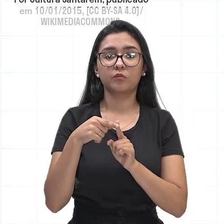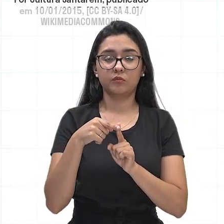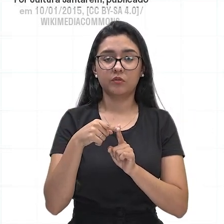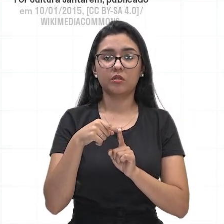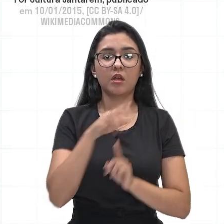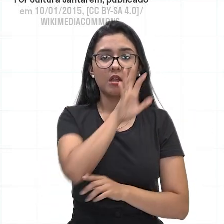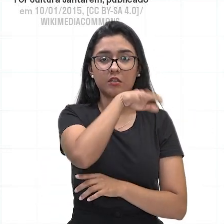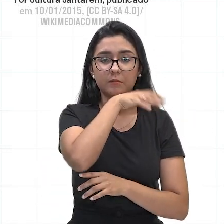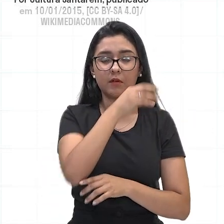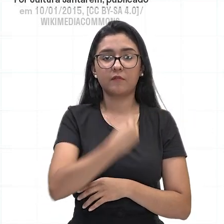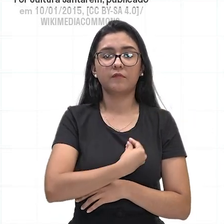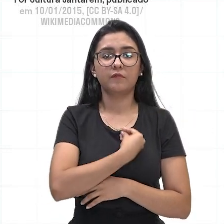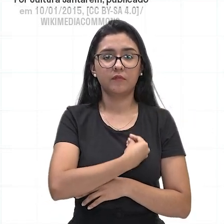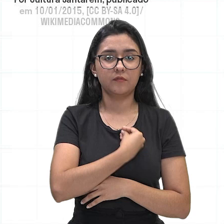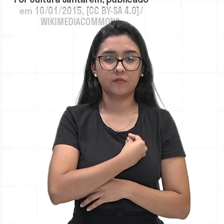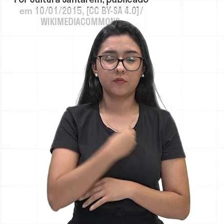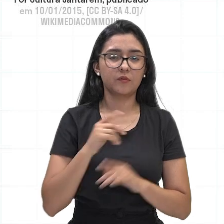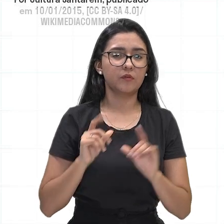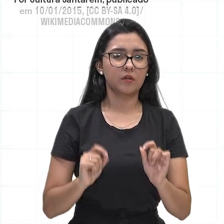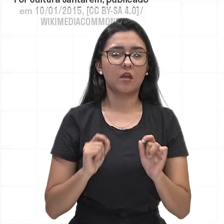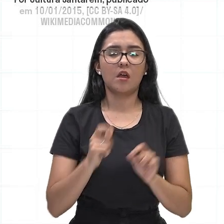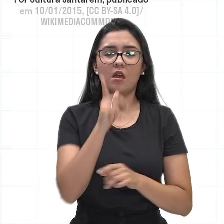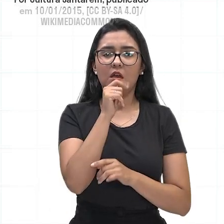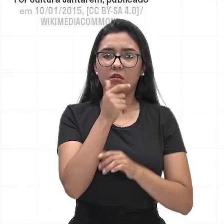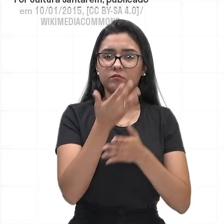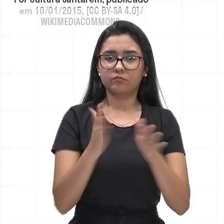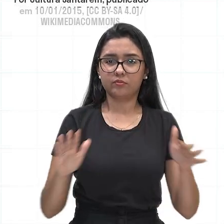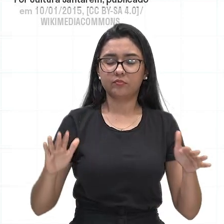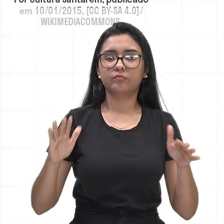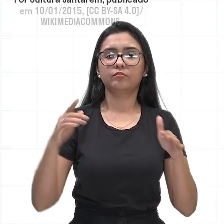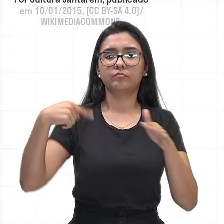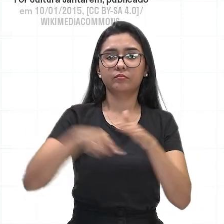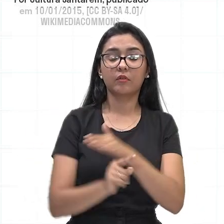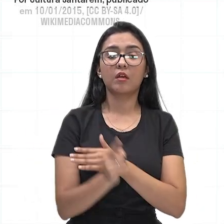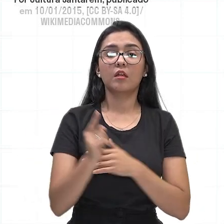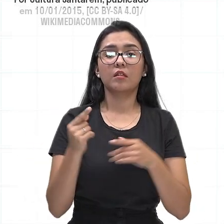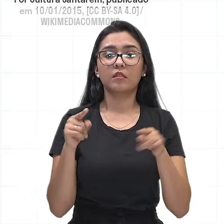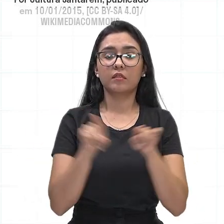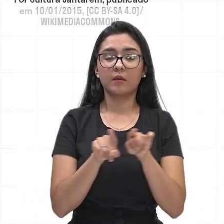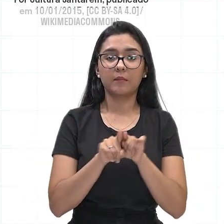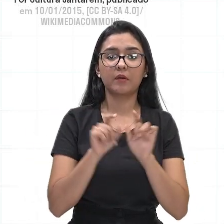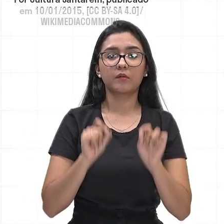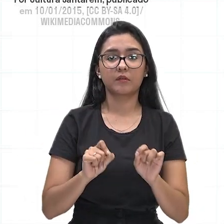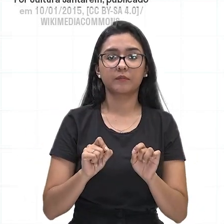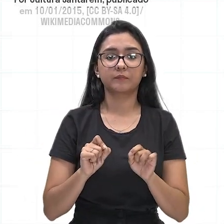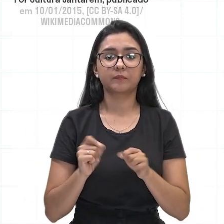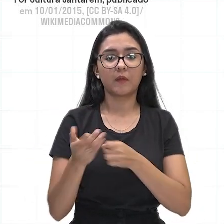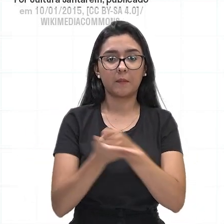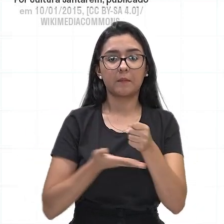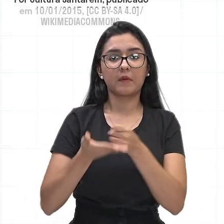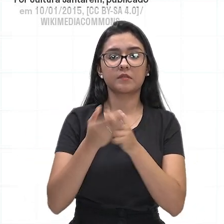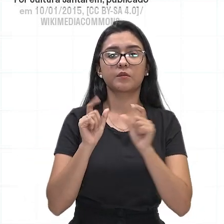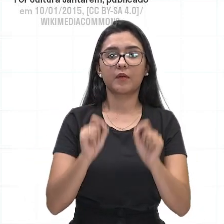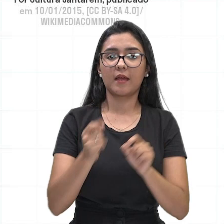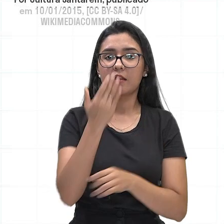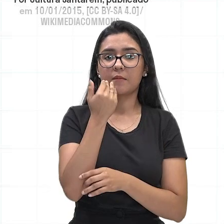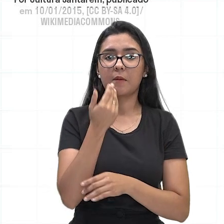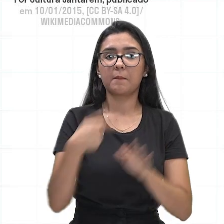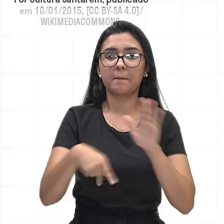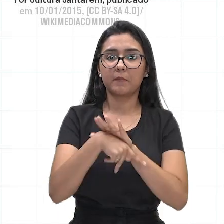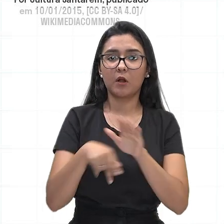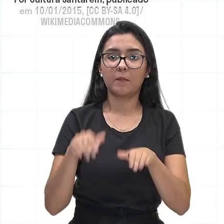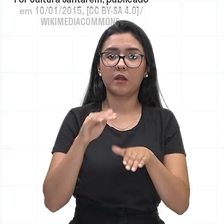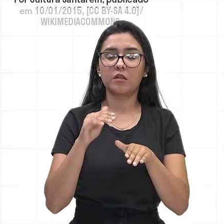desses animais, eles vivem aí nos mares, nos oceanos, e eles são uma das bases alimentares ali